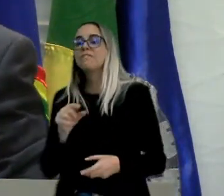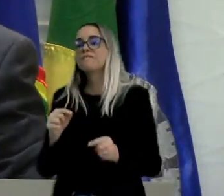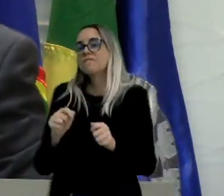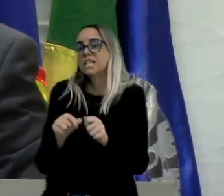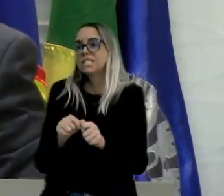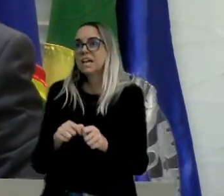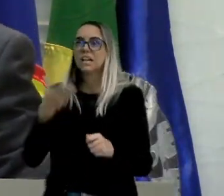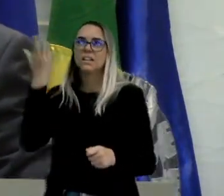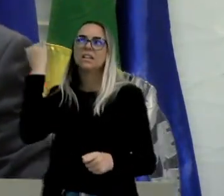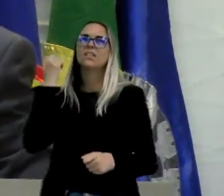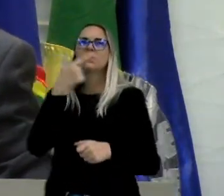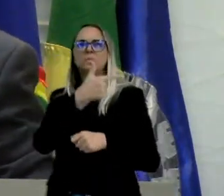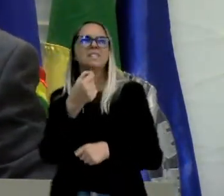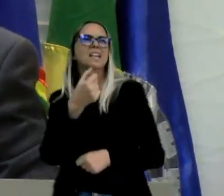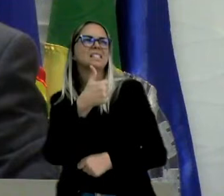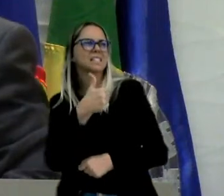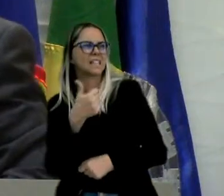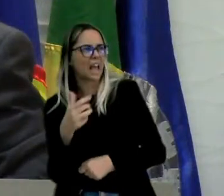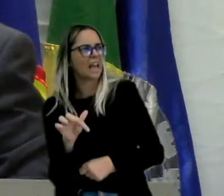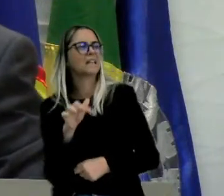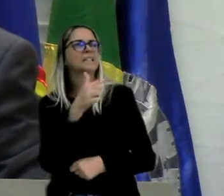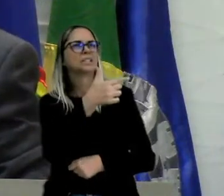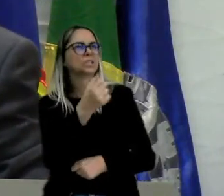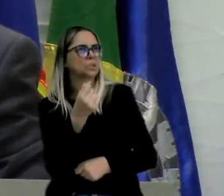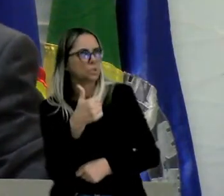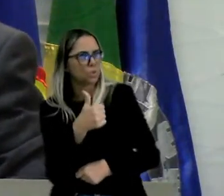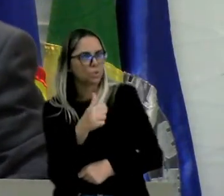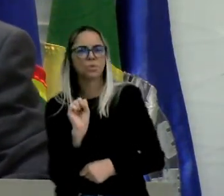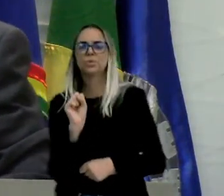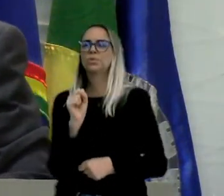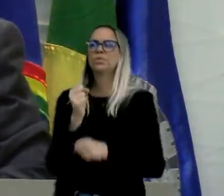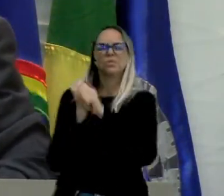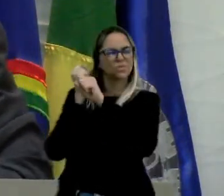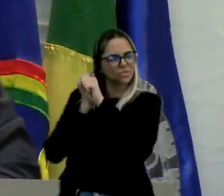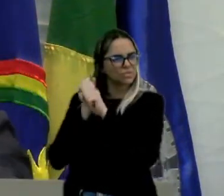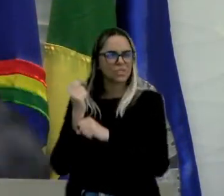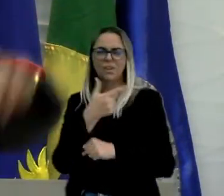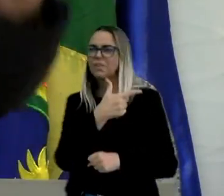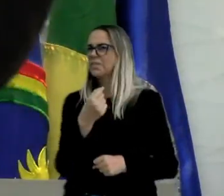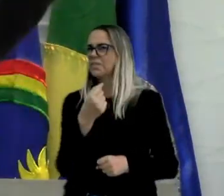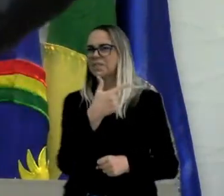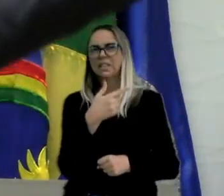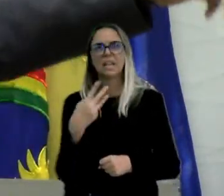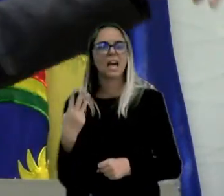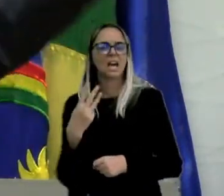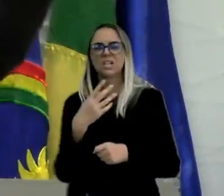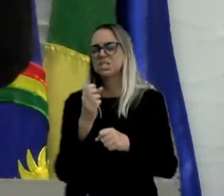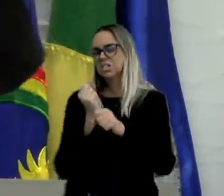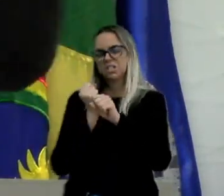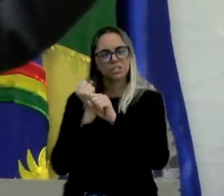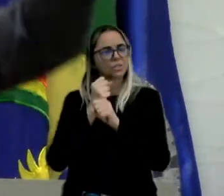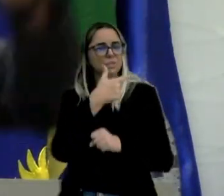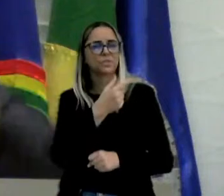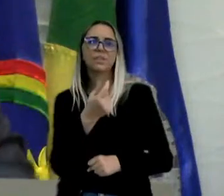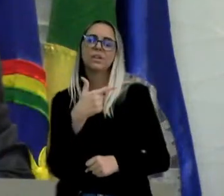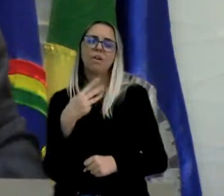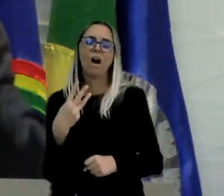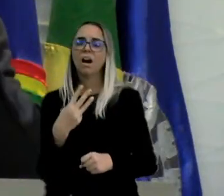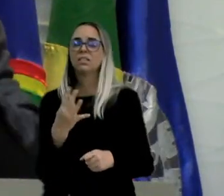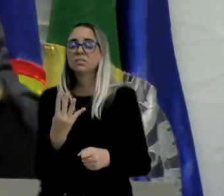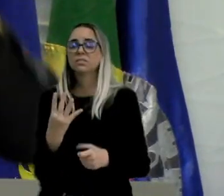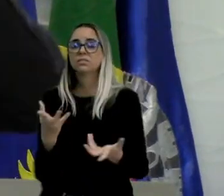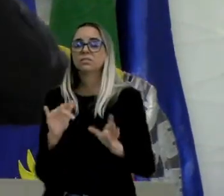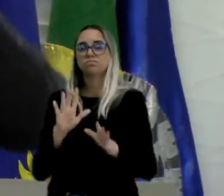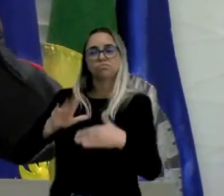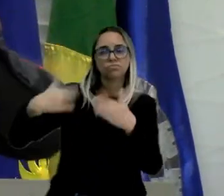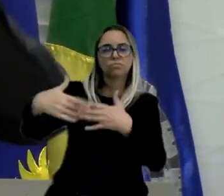18 14 19 20 21 22 23 24 e vamos continuar fazendo de 25 por diante porque o